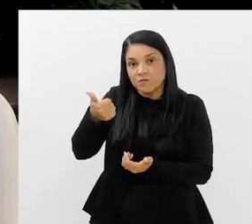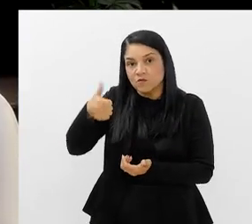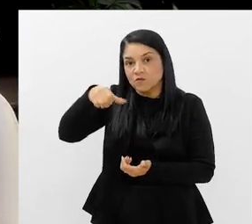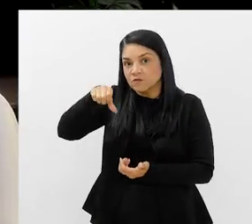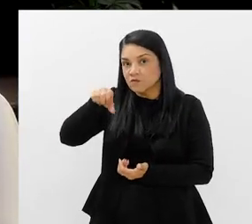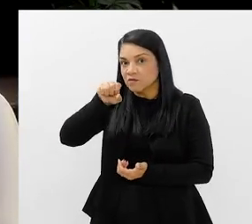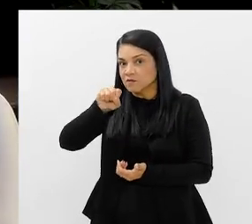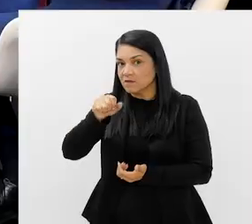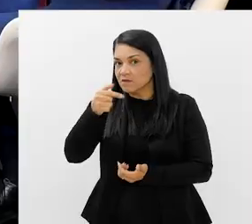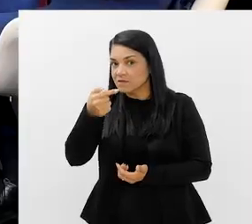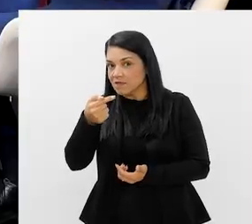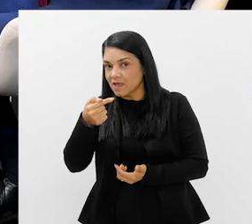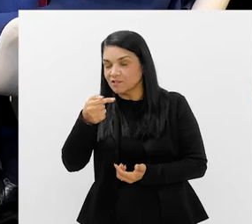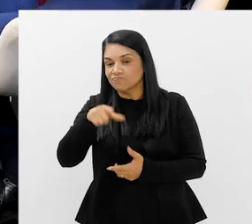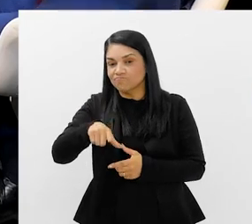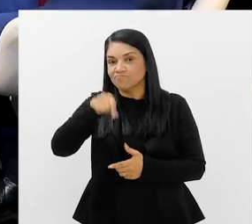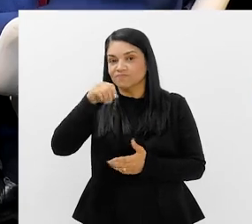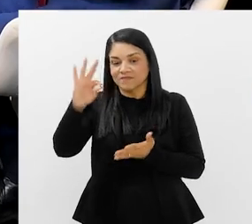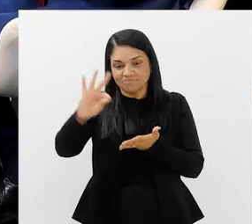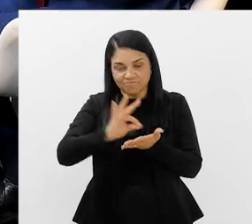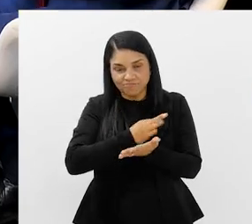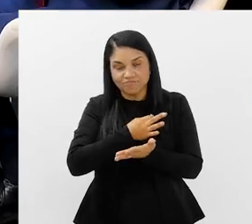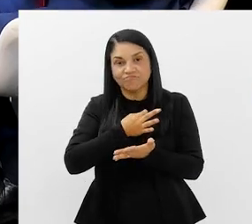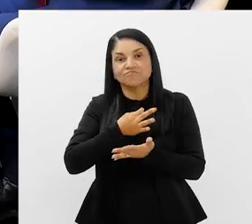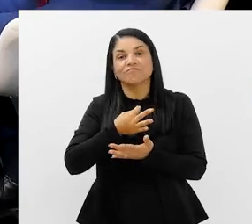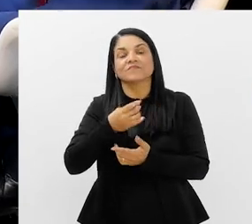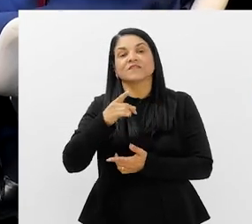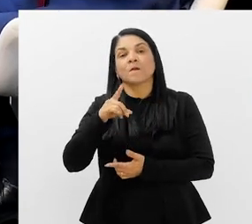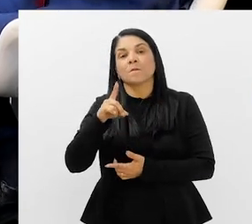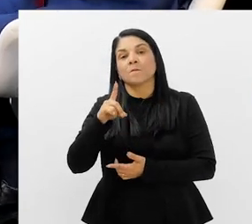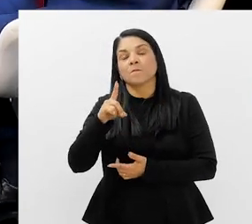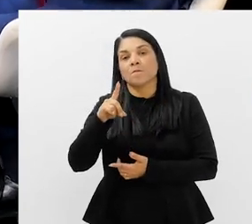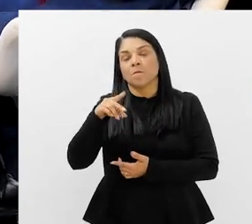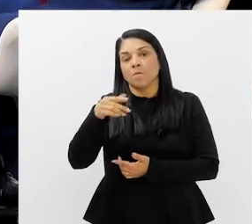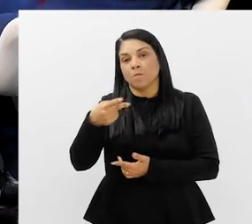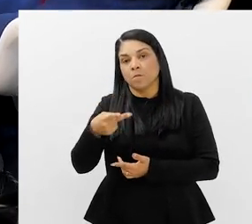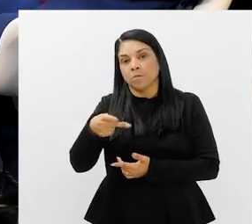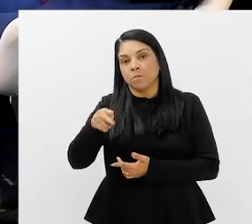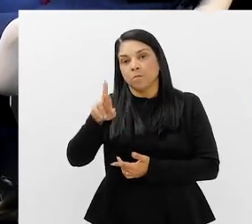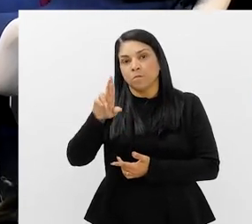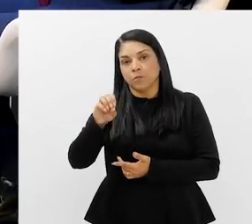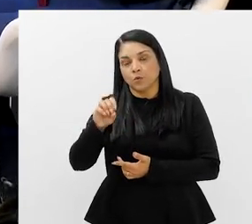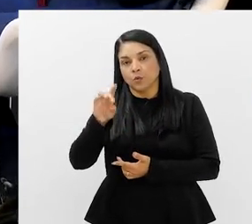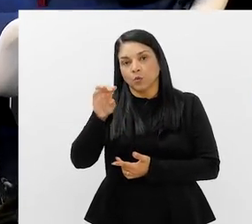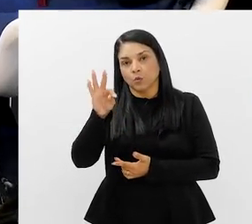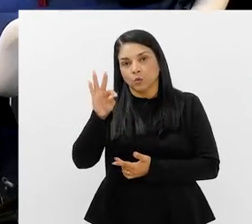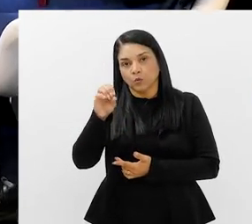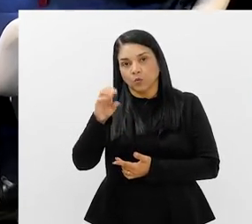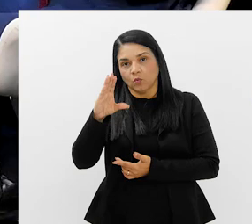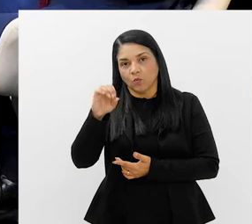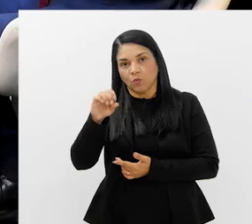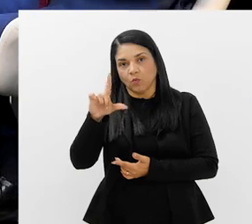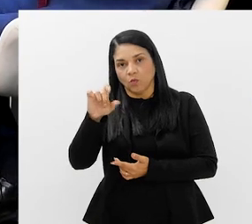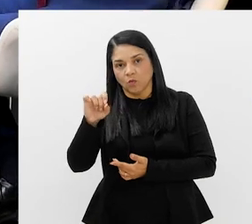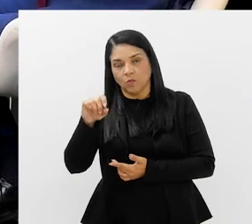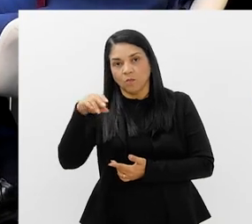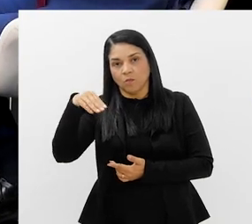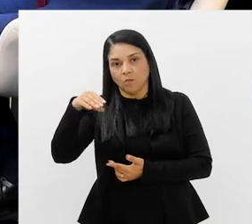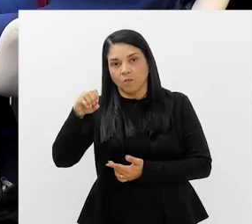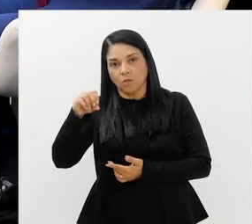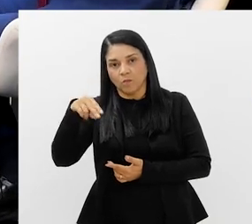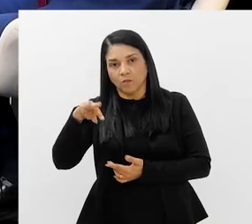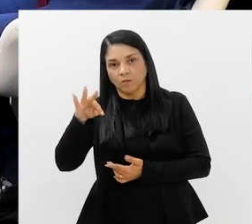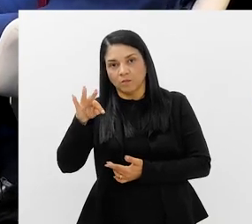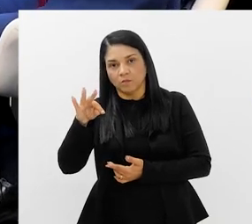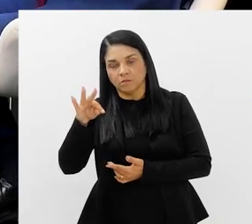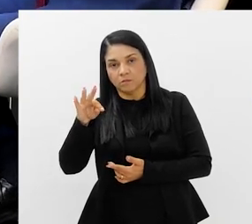em 1987, com a assinatura do Protocolo de Montreal. Então, eu queria trazer essa questão hoje. A gente vê